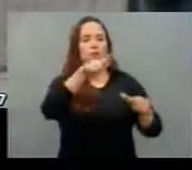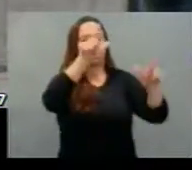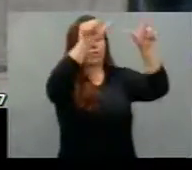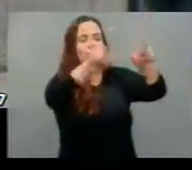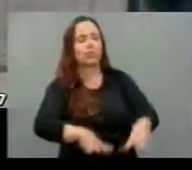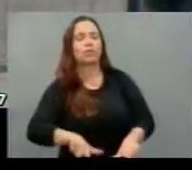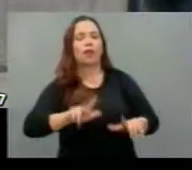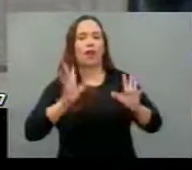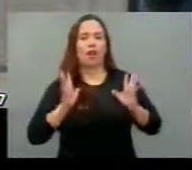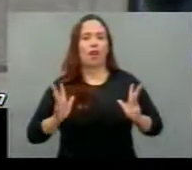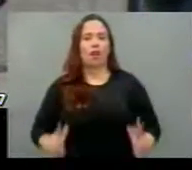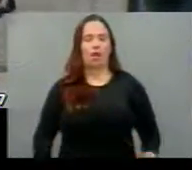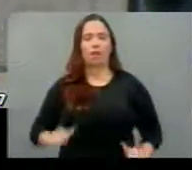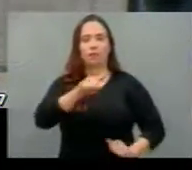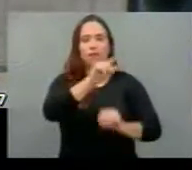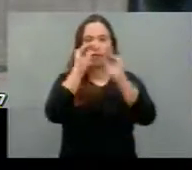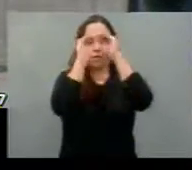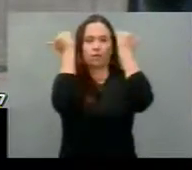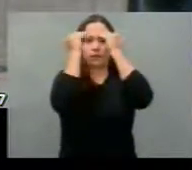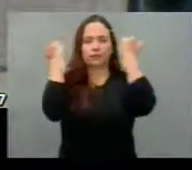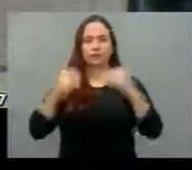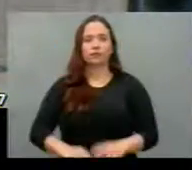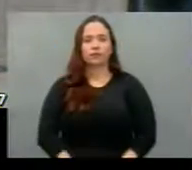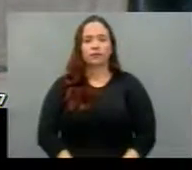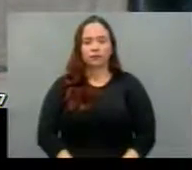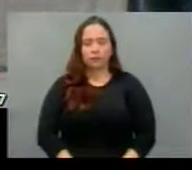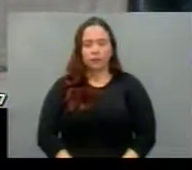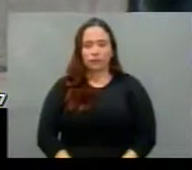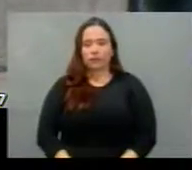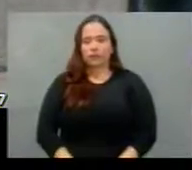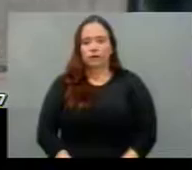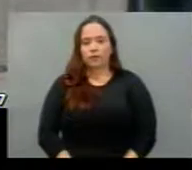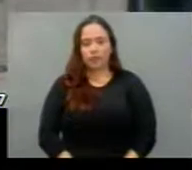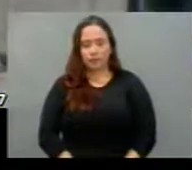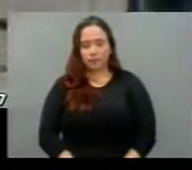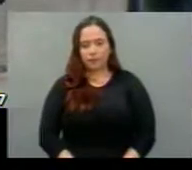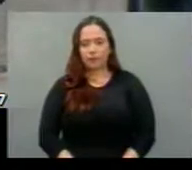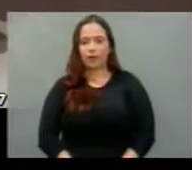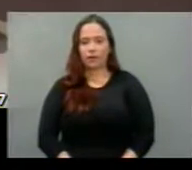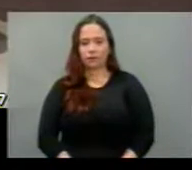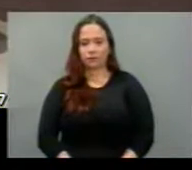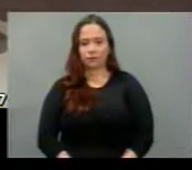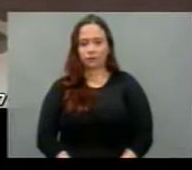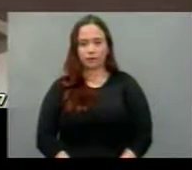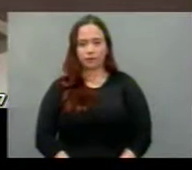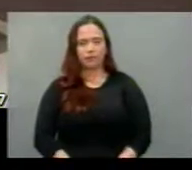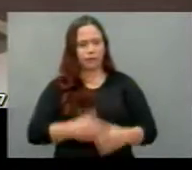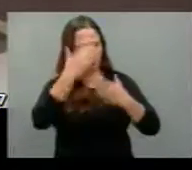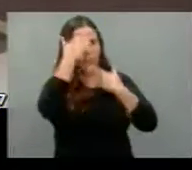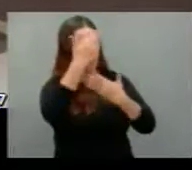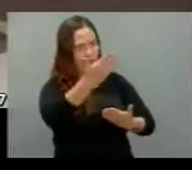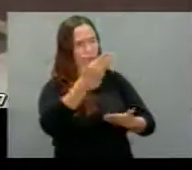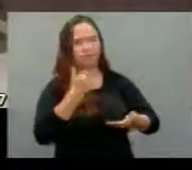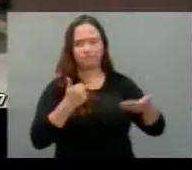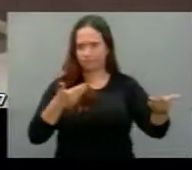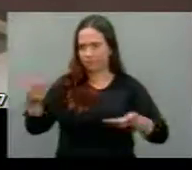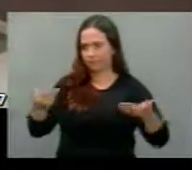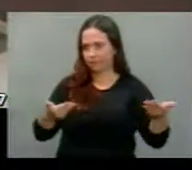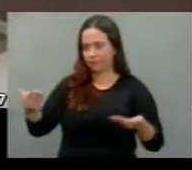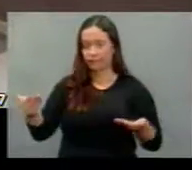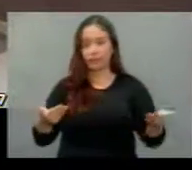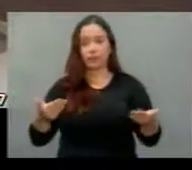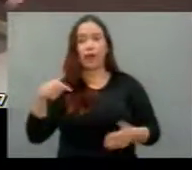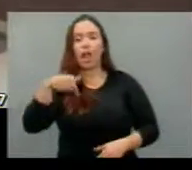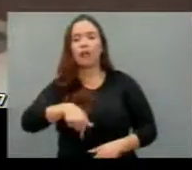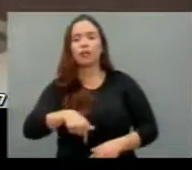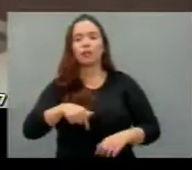nenhuma ilegalidade feita por parte do senador Eunício Oliveira. Muito obrigado. Deputado, eu queria só concluir, por gentileza, eu agradeço os apartes. Veja, isso aqui é um